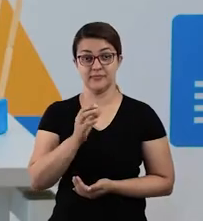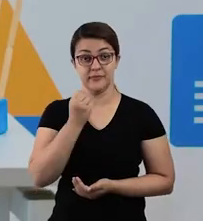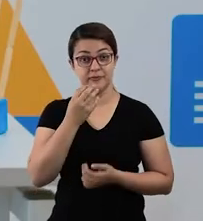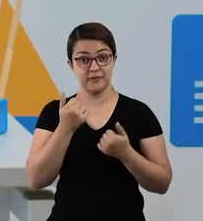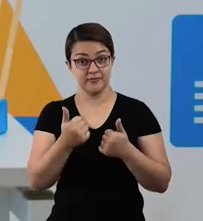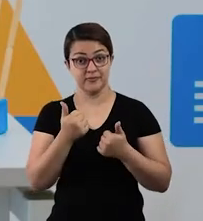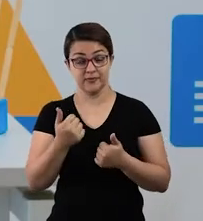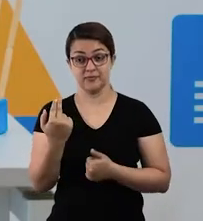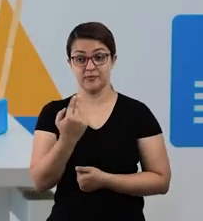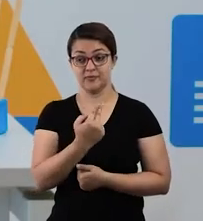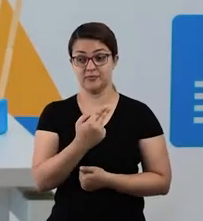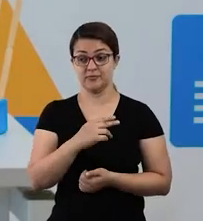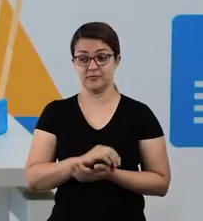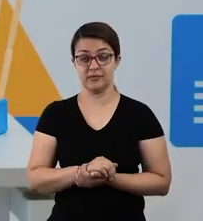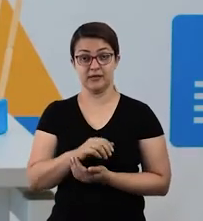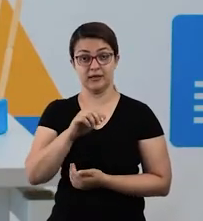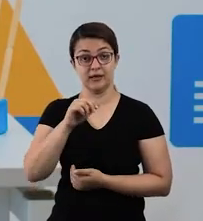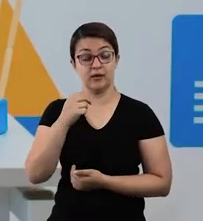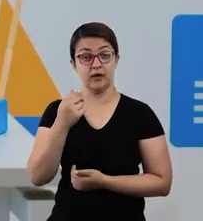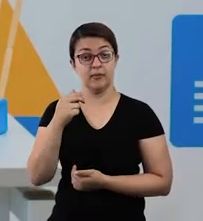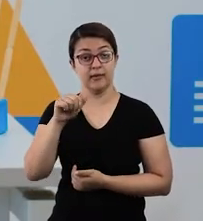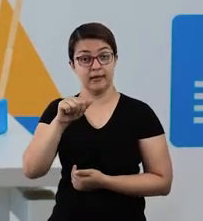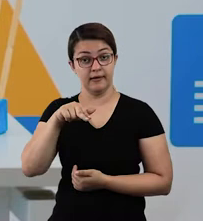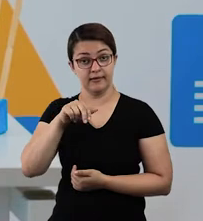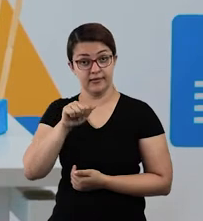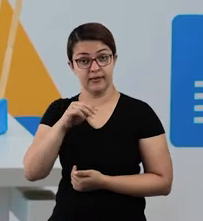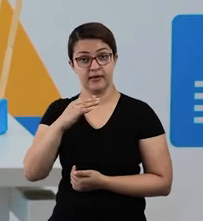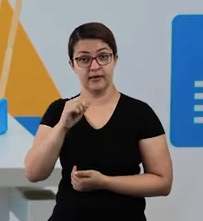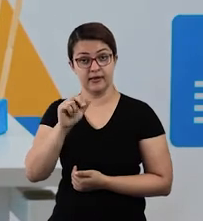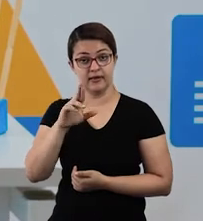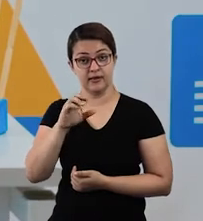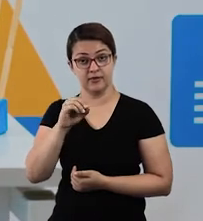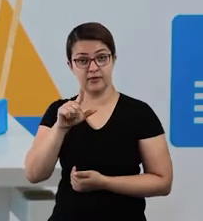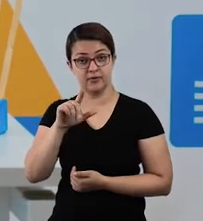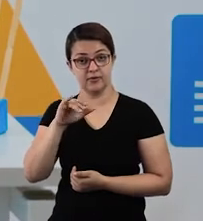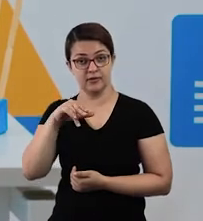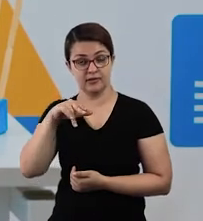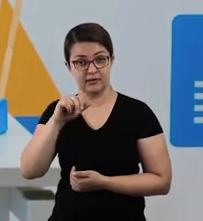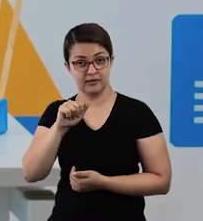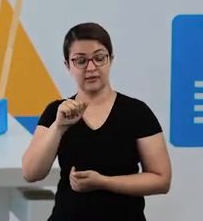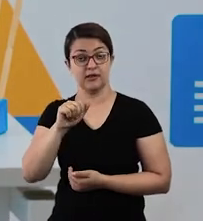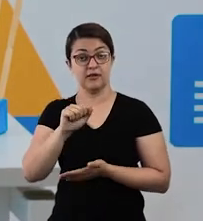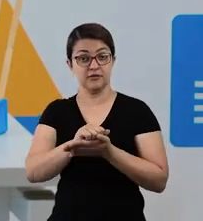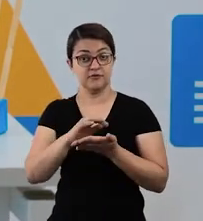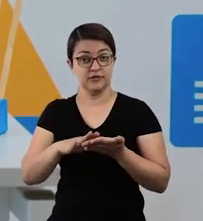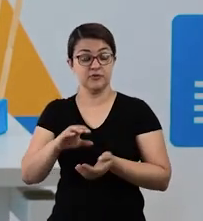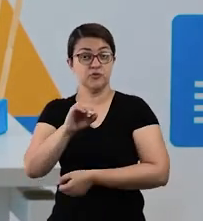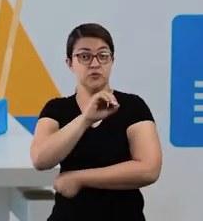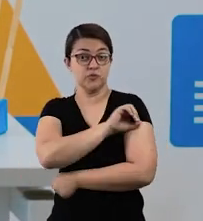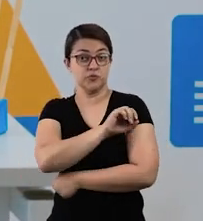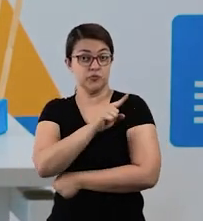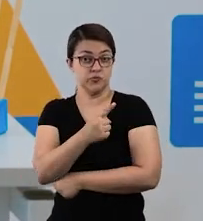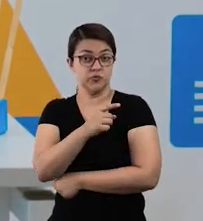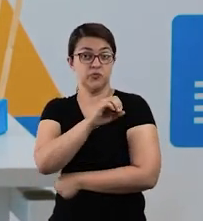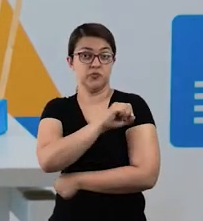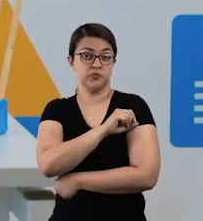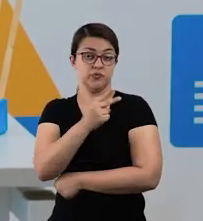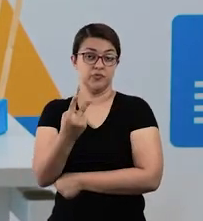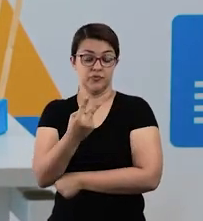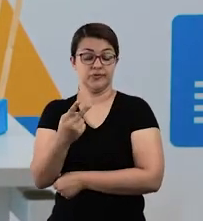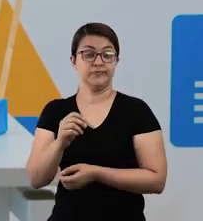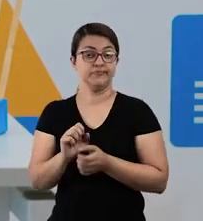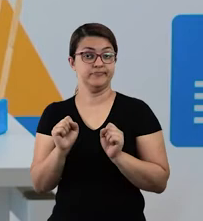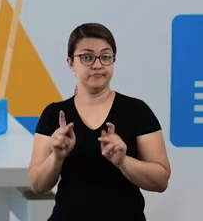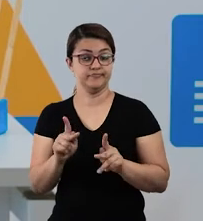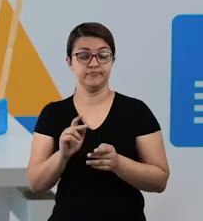pessoal, tudo bem com vocês? Eu sou a professora Ana Carolina. Estamos aqui para mais atividades para a turminha do pré 1 e do pré 2, tá bom?